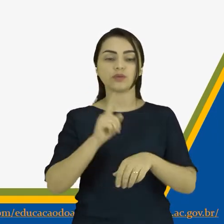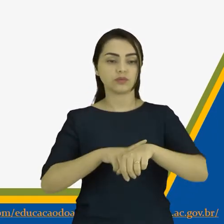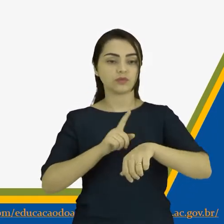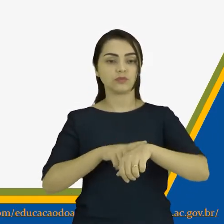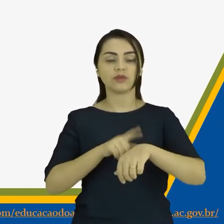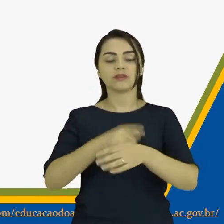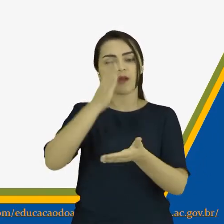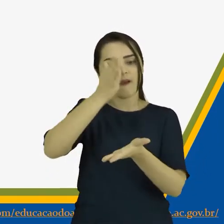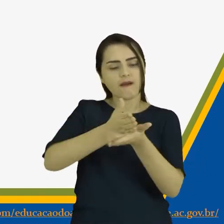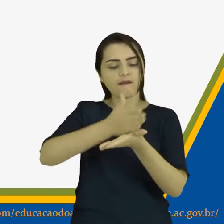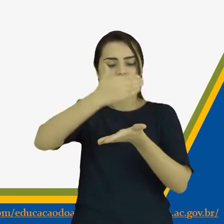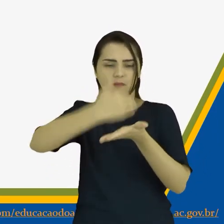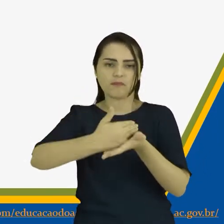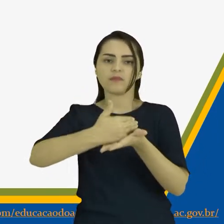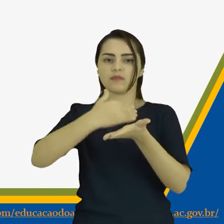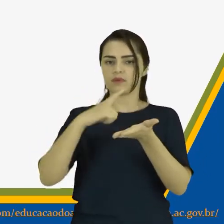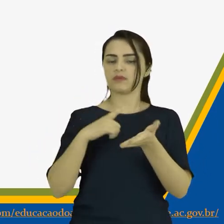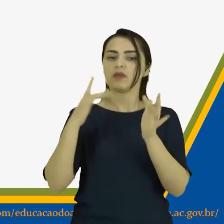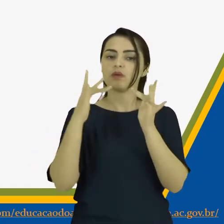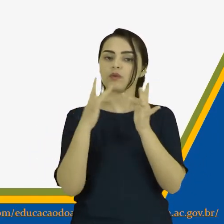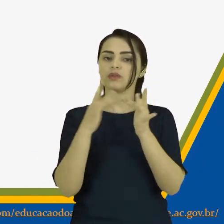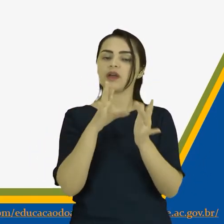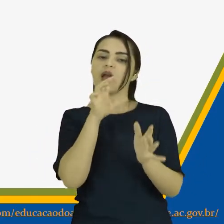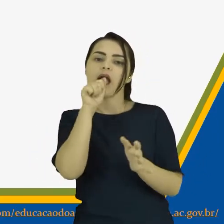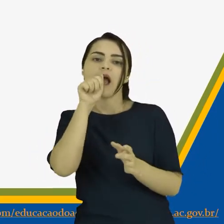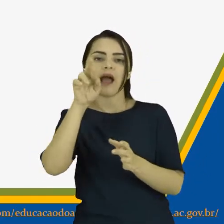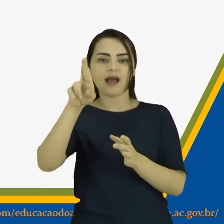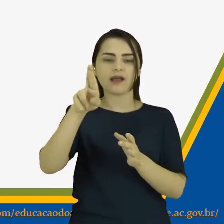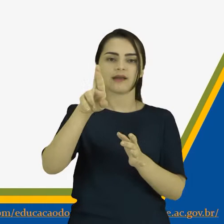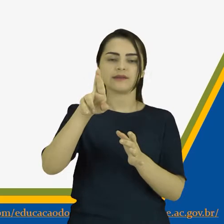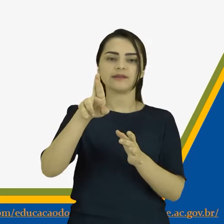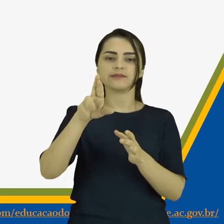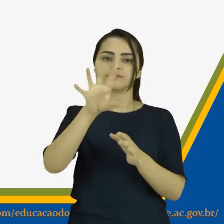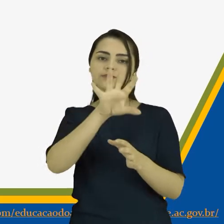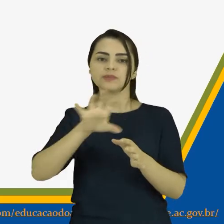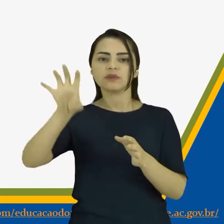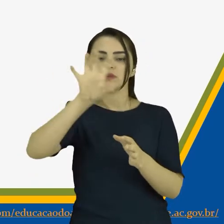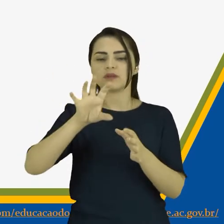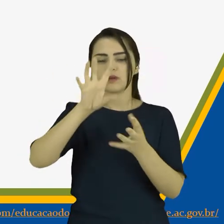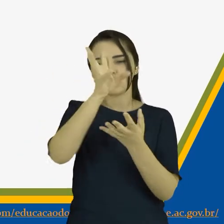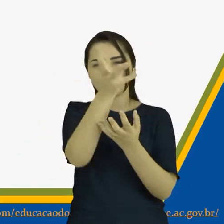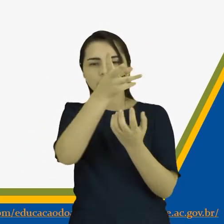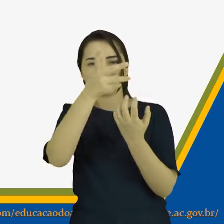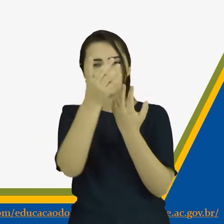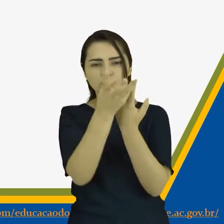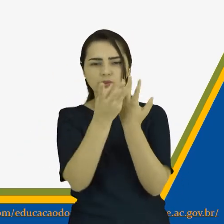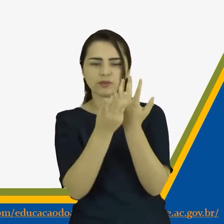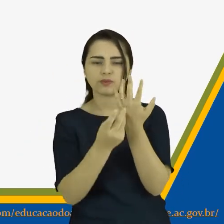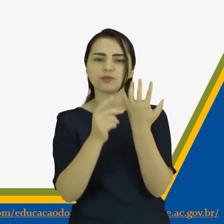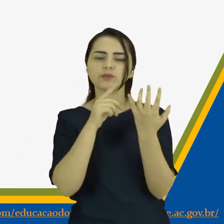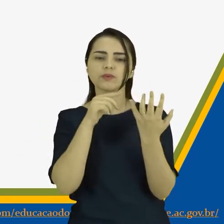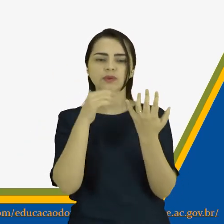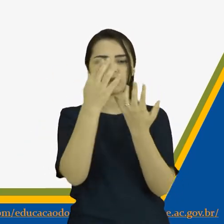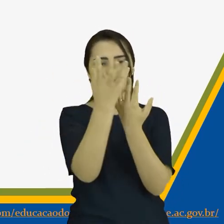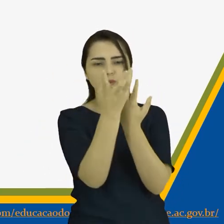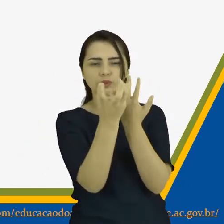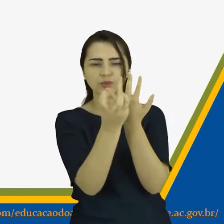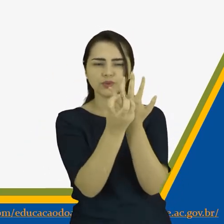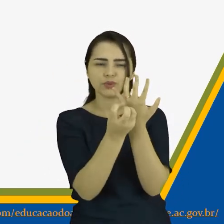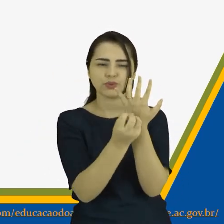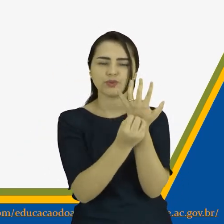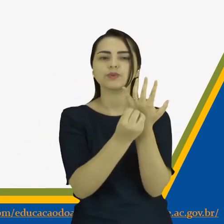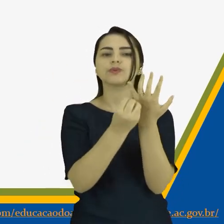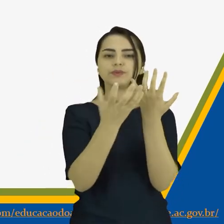momento que ela é cortada e ela tem contato com o ar, ela começa a perder o líquido. E ela